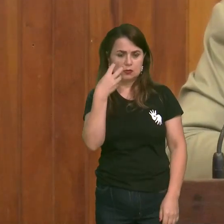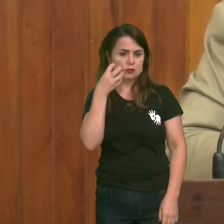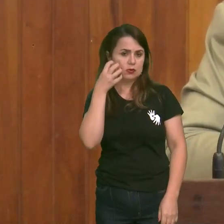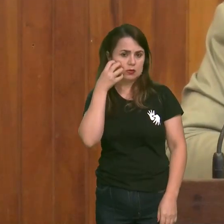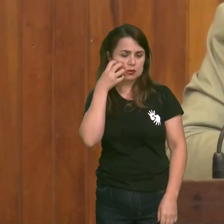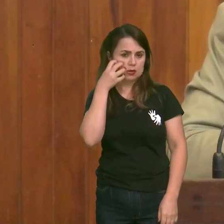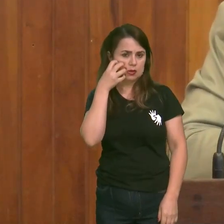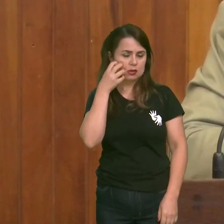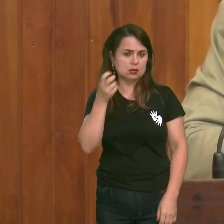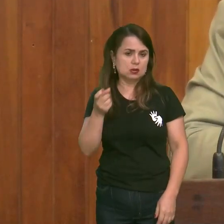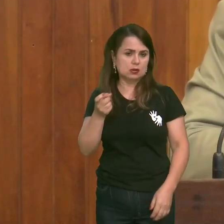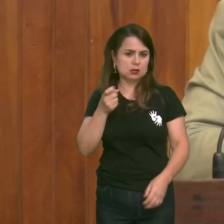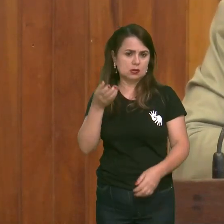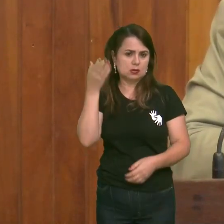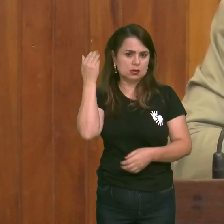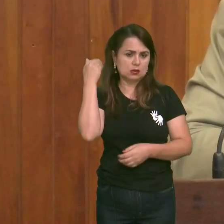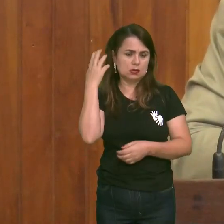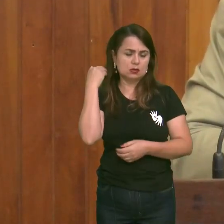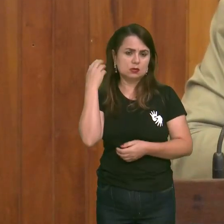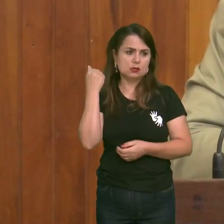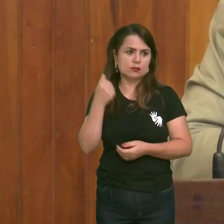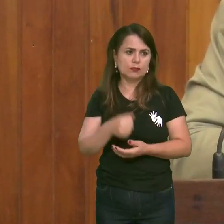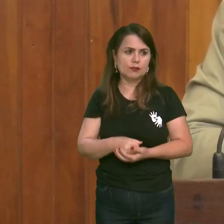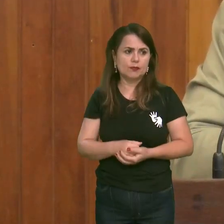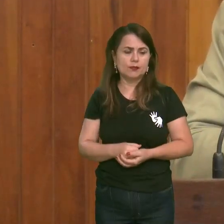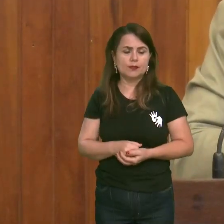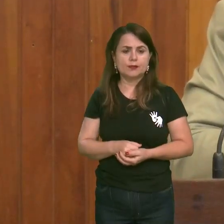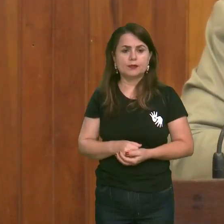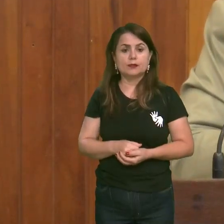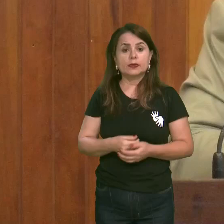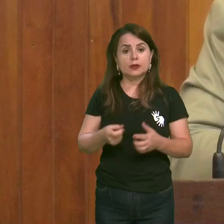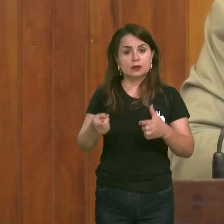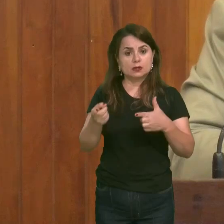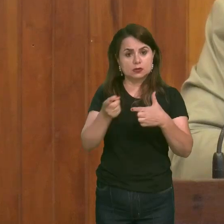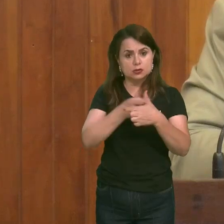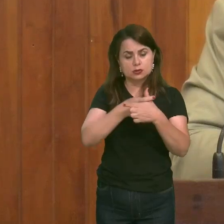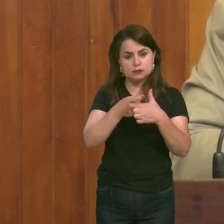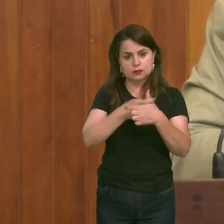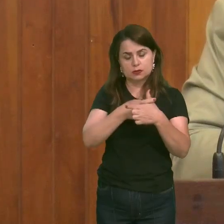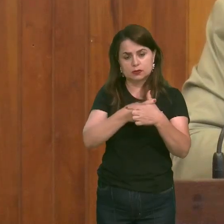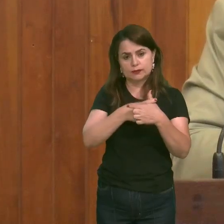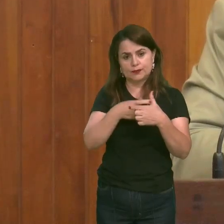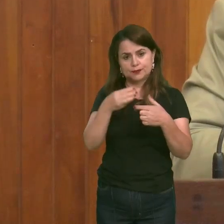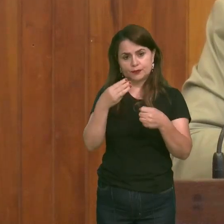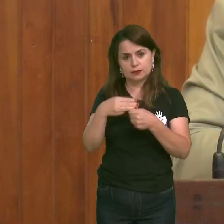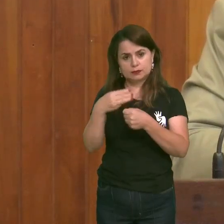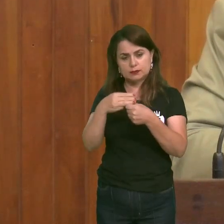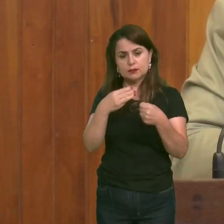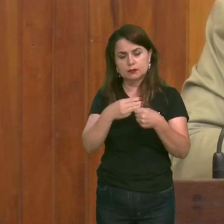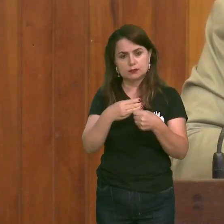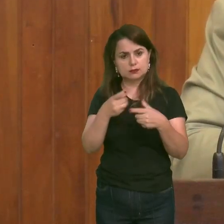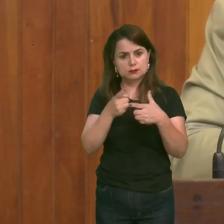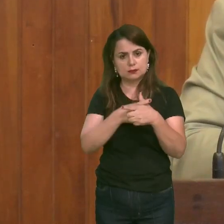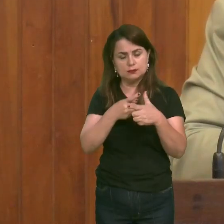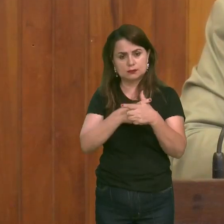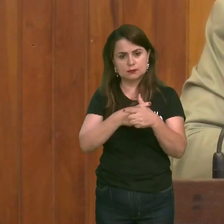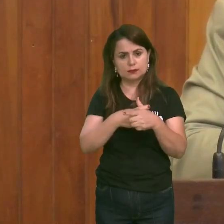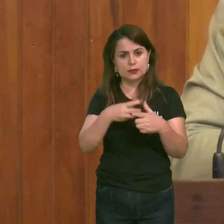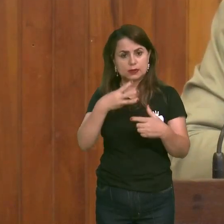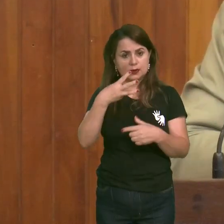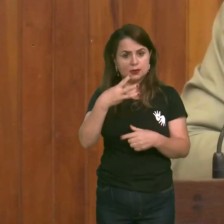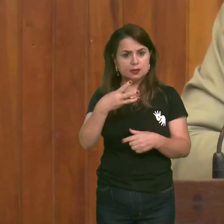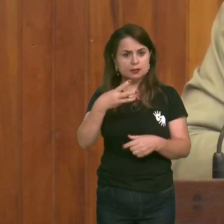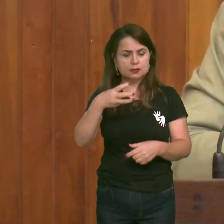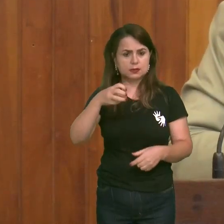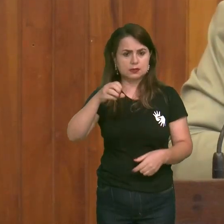deixou a prefeitura vereador fefi vida do município a dívida declarada era de